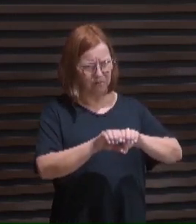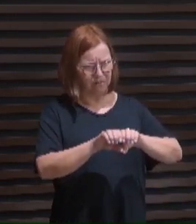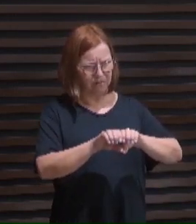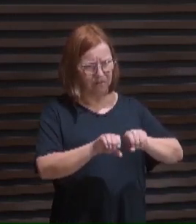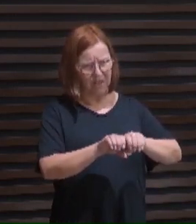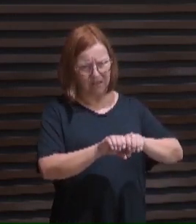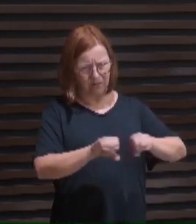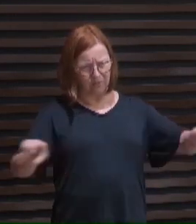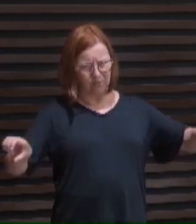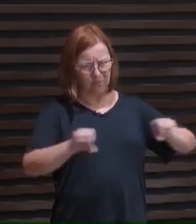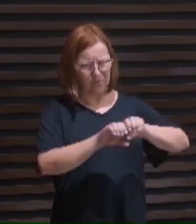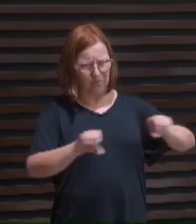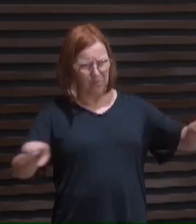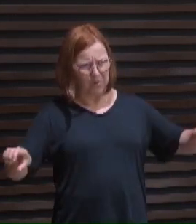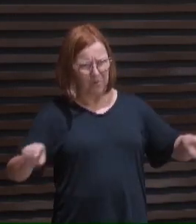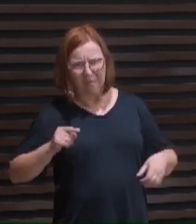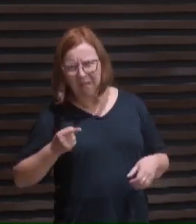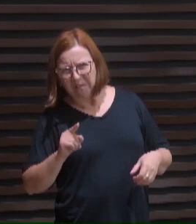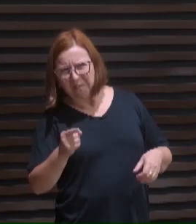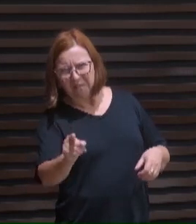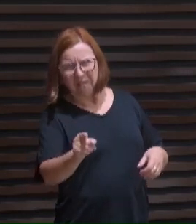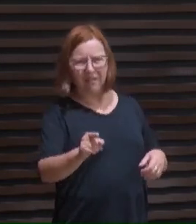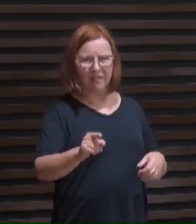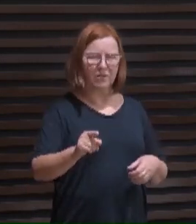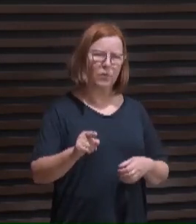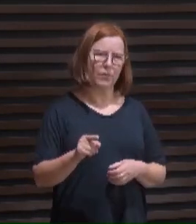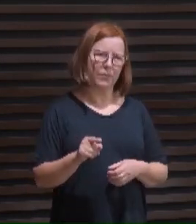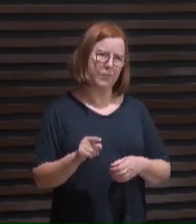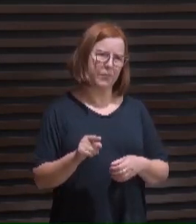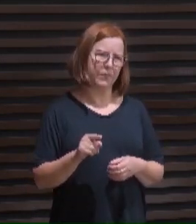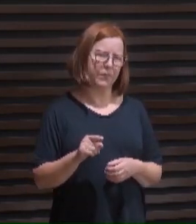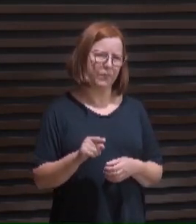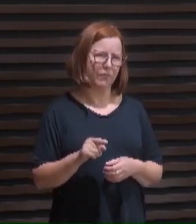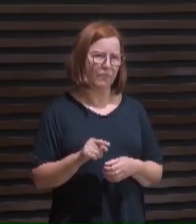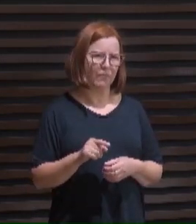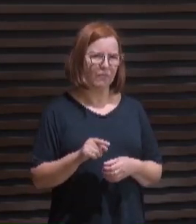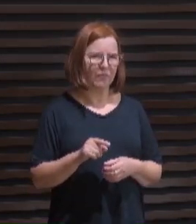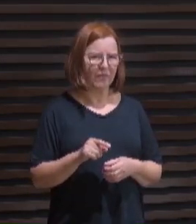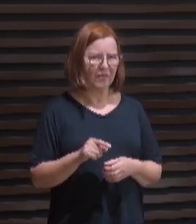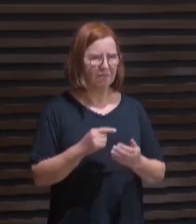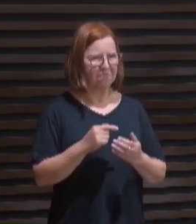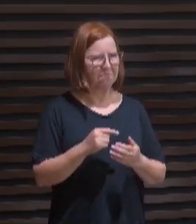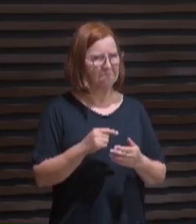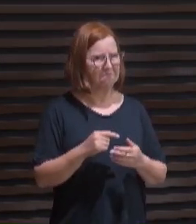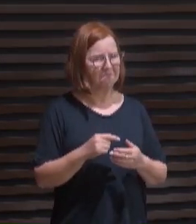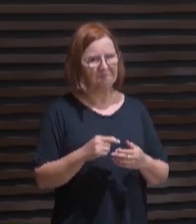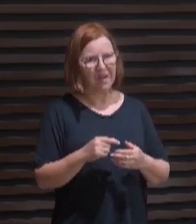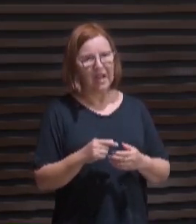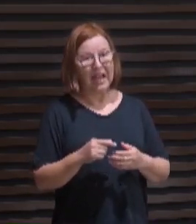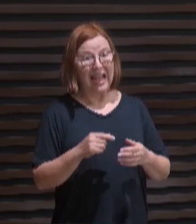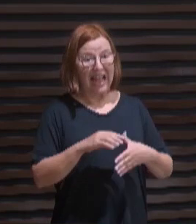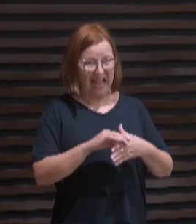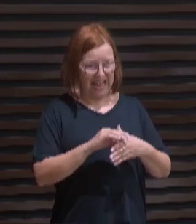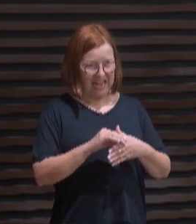metros de largura, com barrigada de boi, com capim, com ovo, gobo, tudo